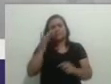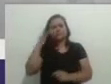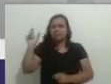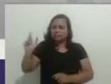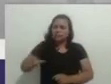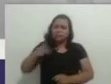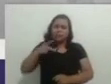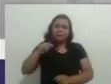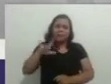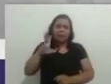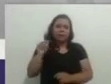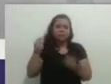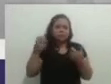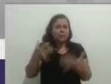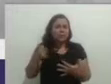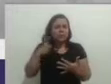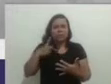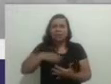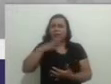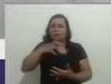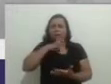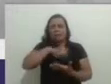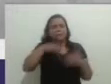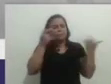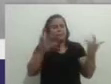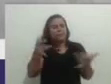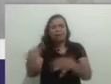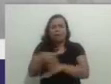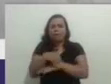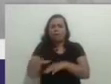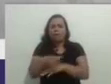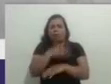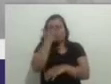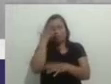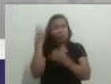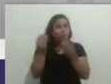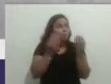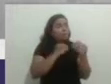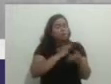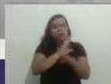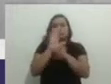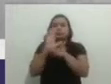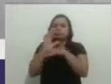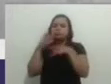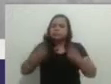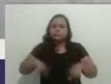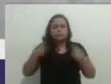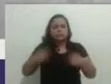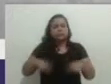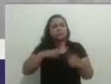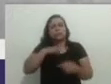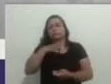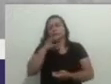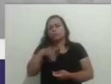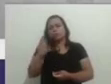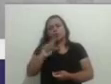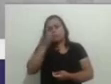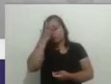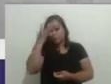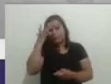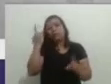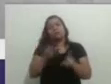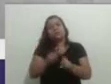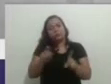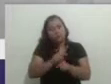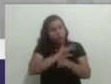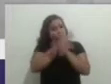hoje tem tantos animais nas ruas tem tanta gente precisando de ajuda não só animais mas pessoas né